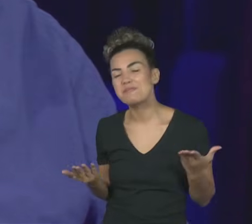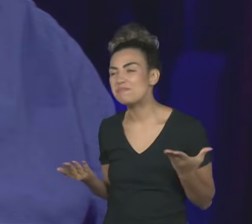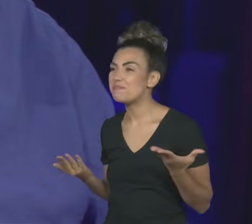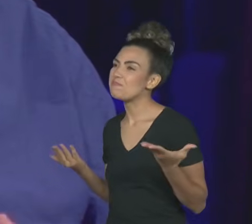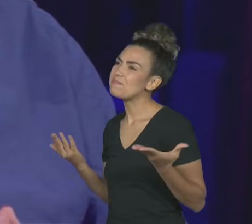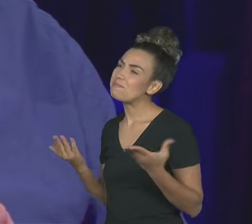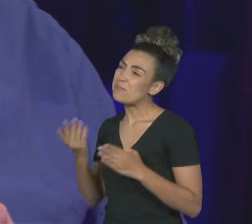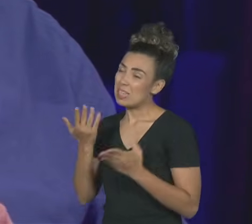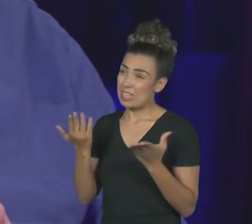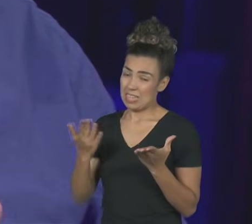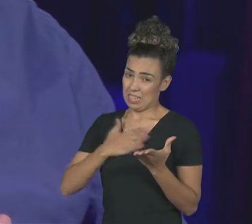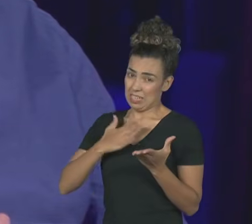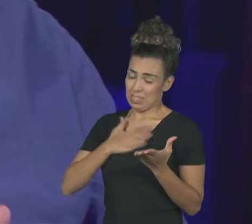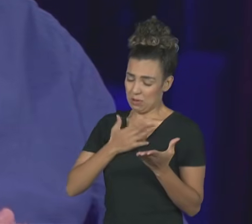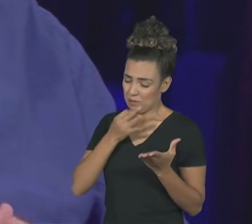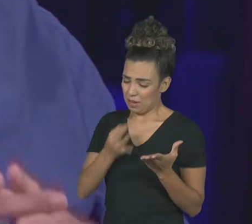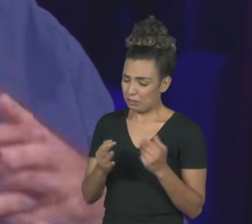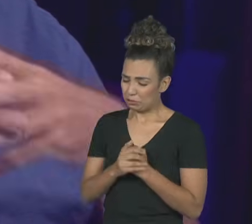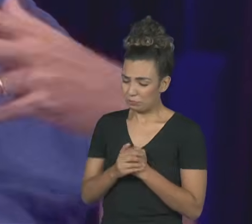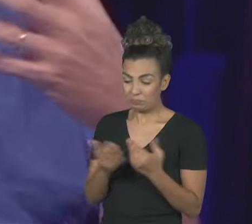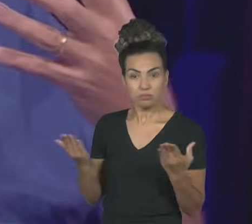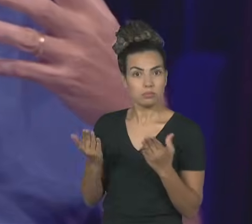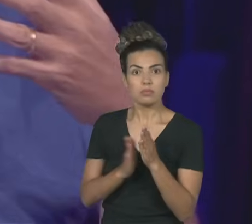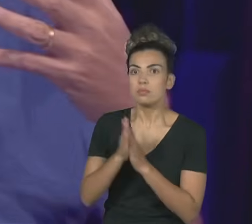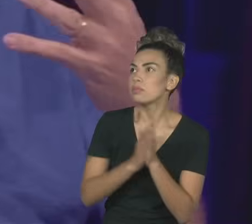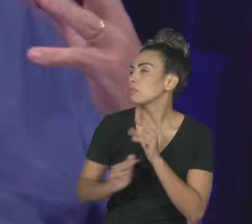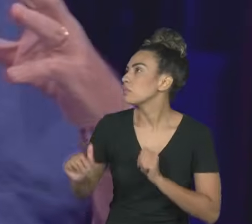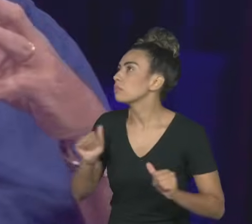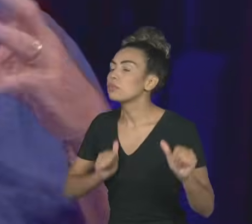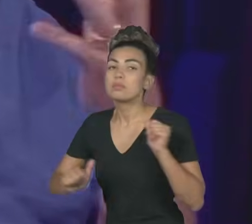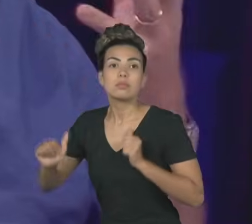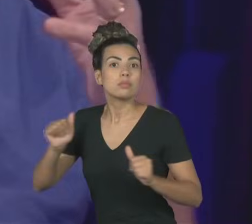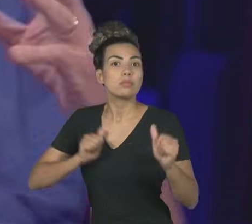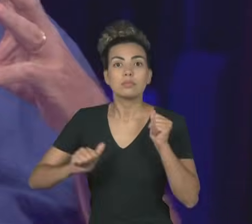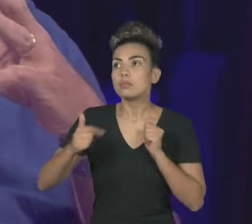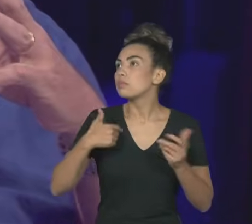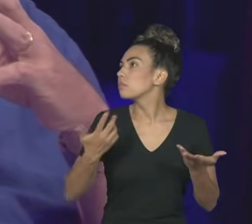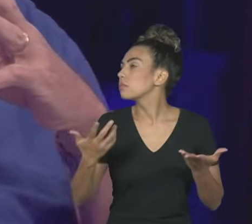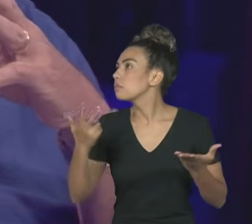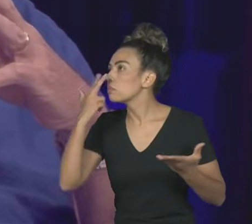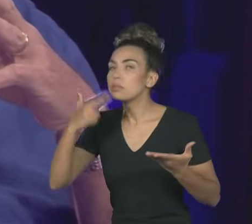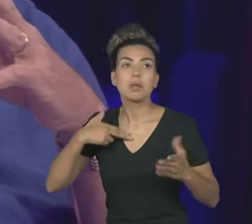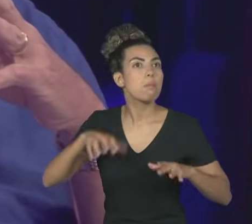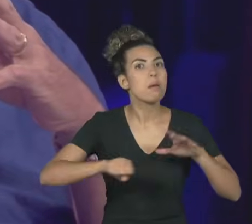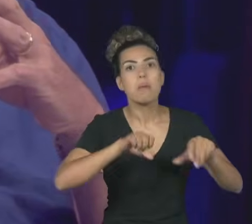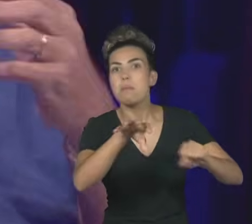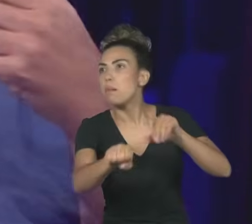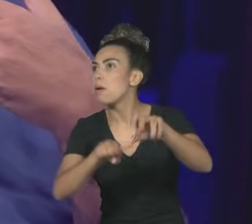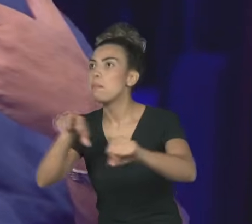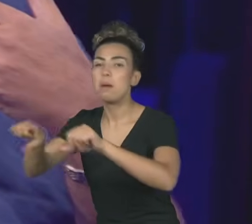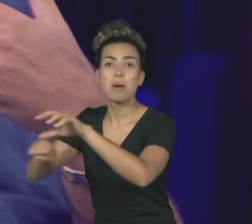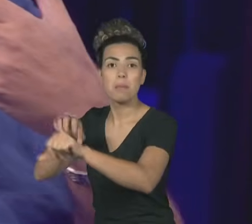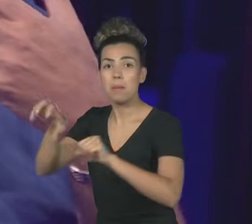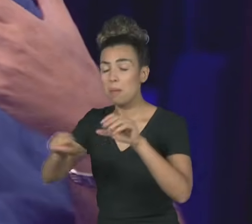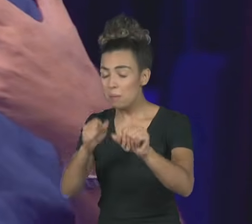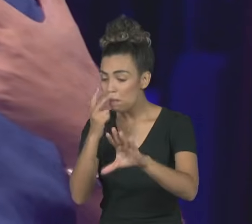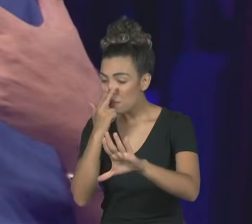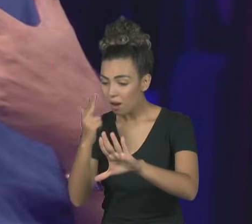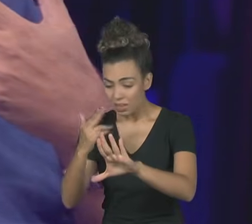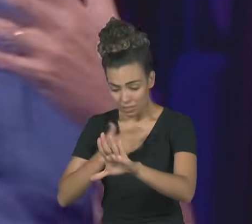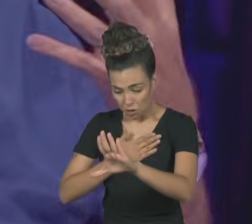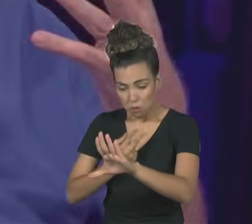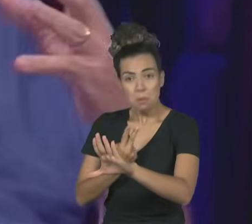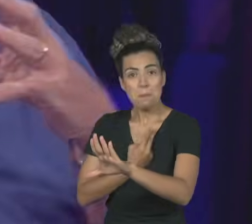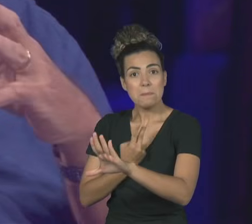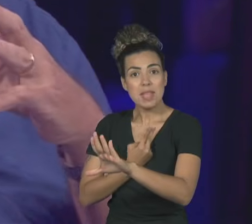felicidade no fundo, uma tentativa da gente fugir, né, daquilo que é mais próprio nosso,